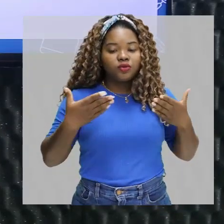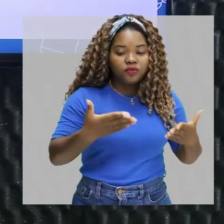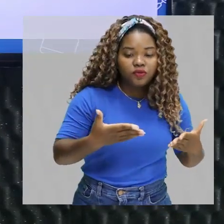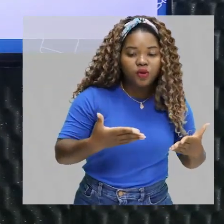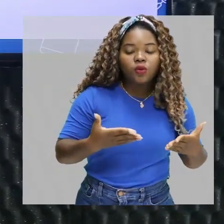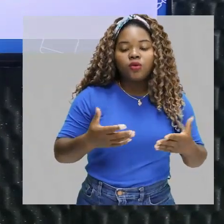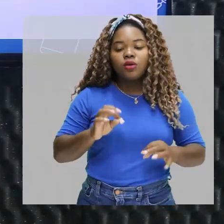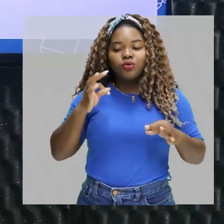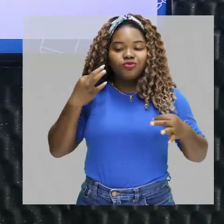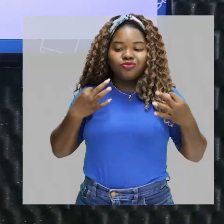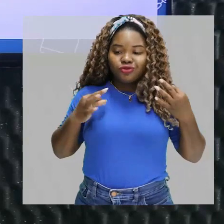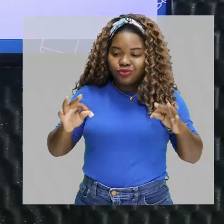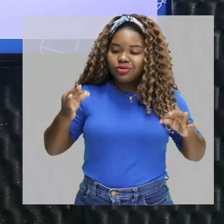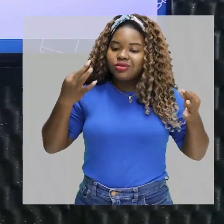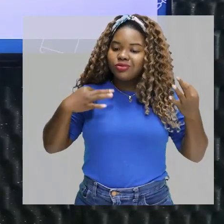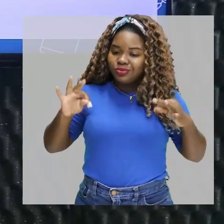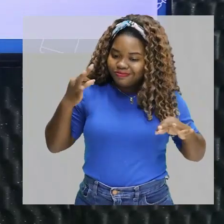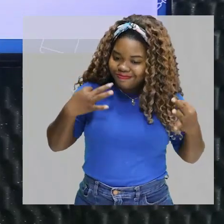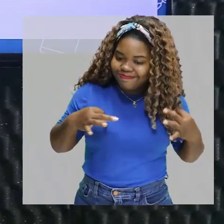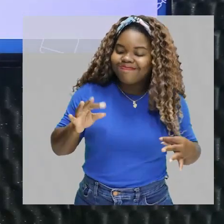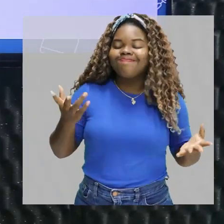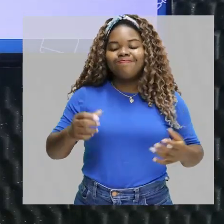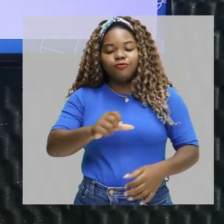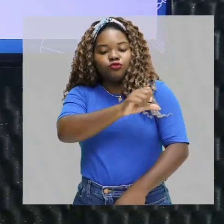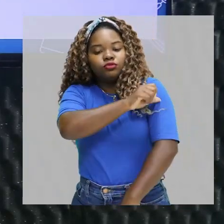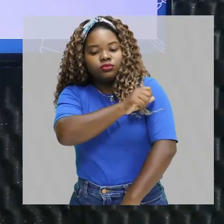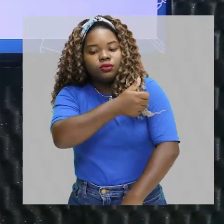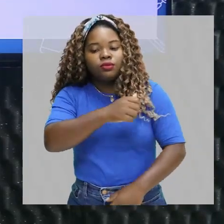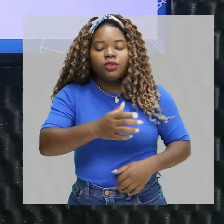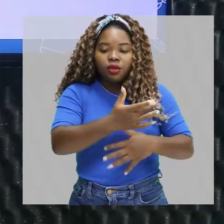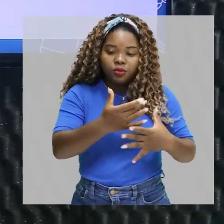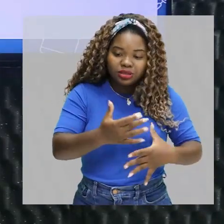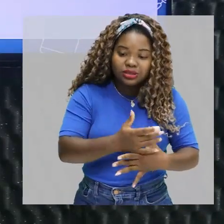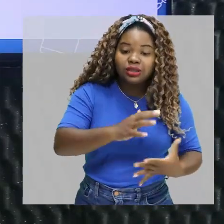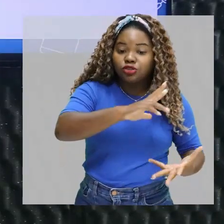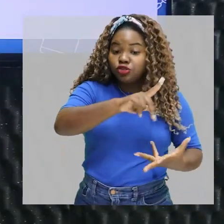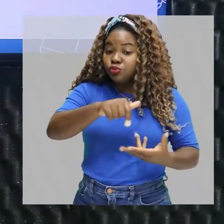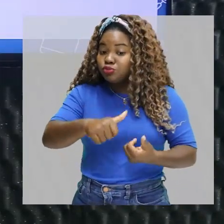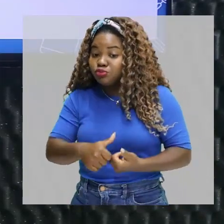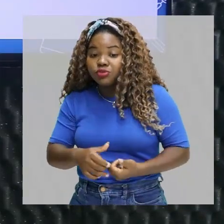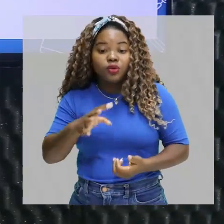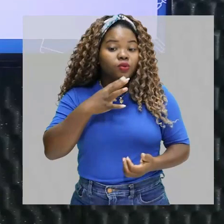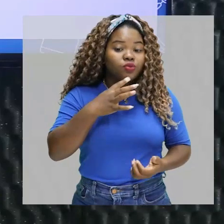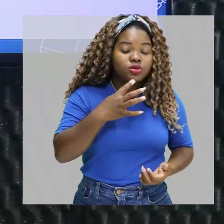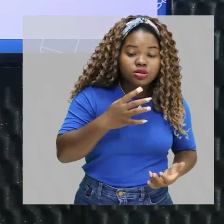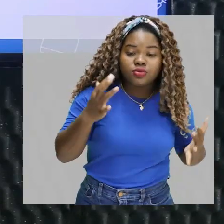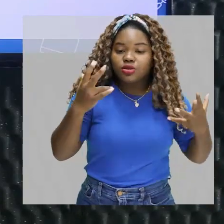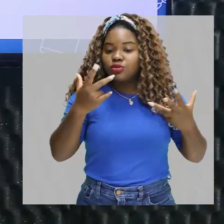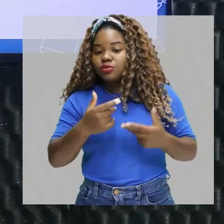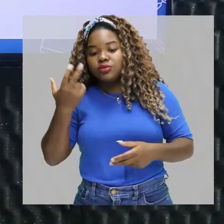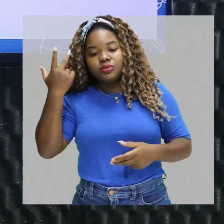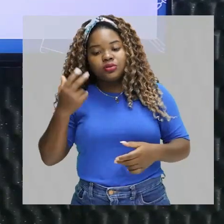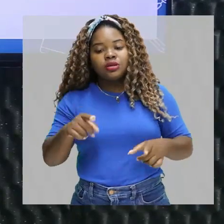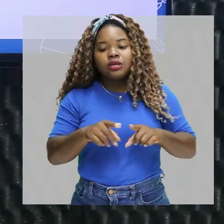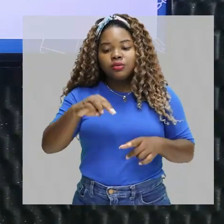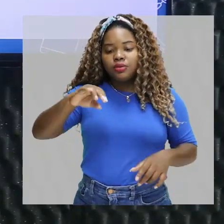turísticos né O Rio de Janeiro é uma cidade global conhecida mundialmente pelas suas belezas naturais Minas Gerais também uma cidade